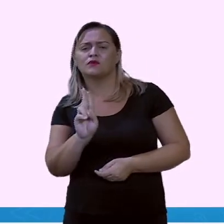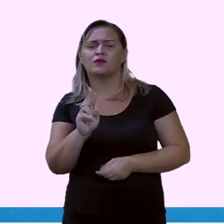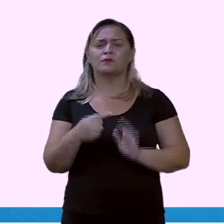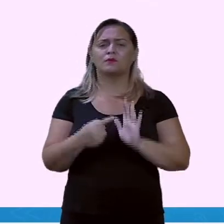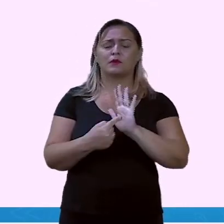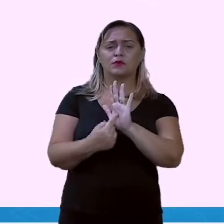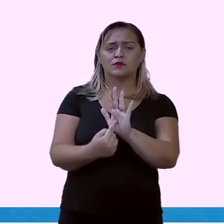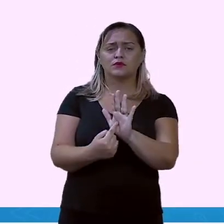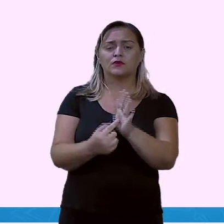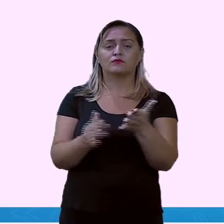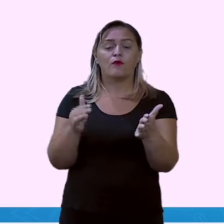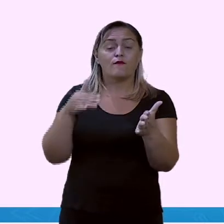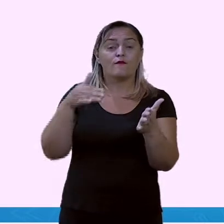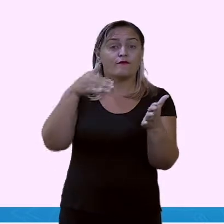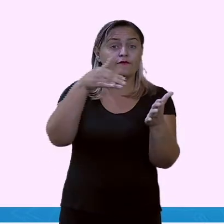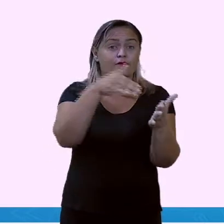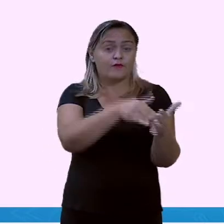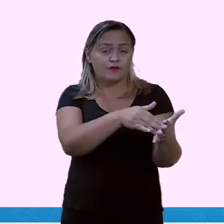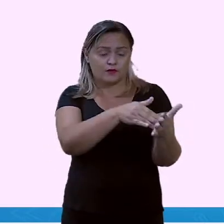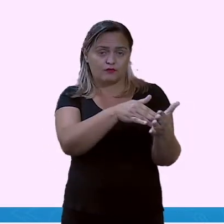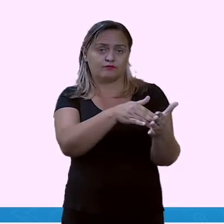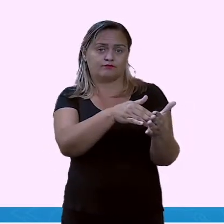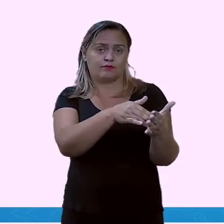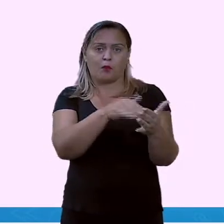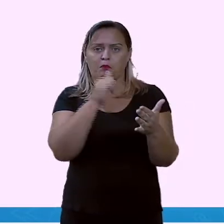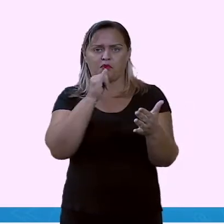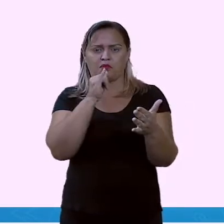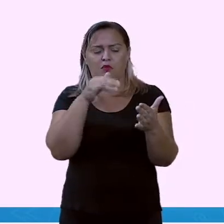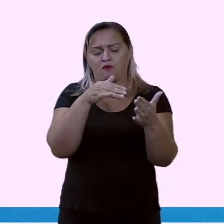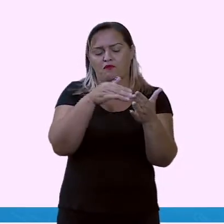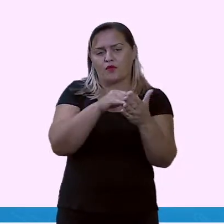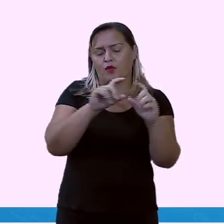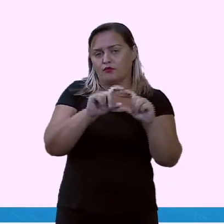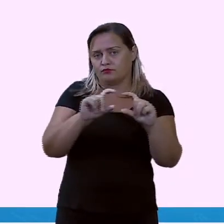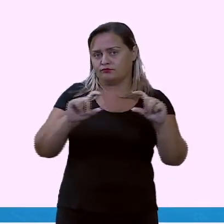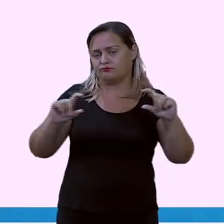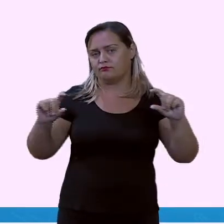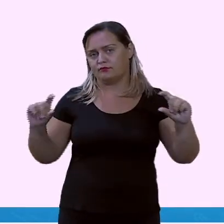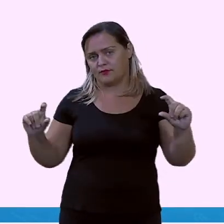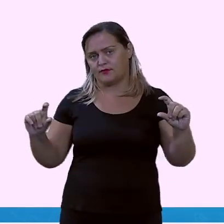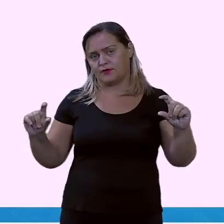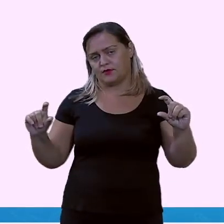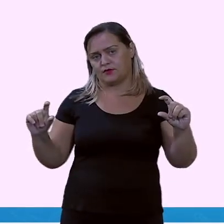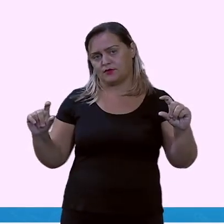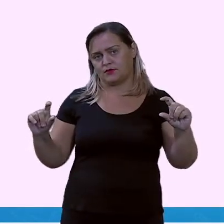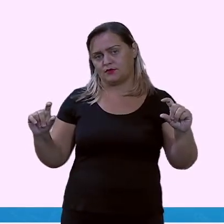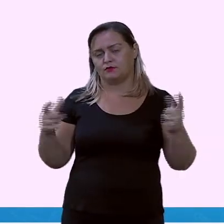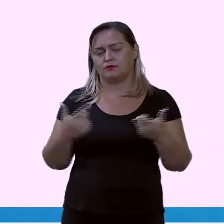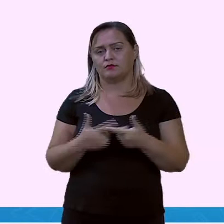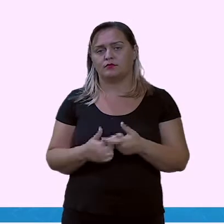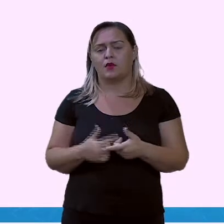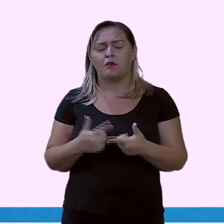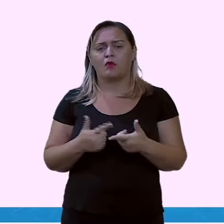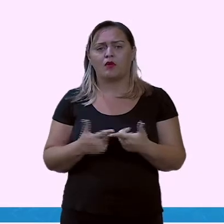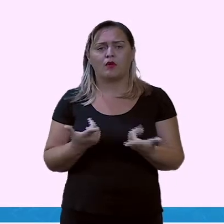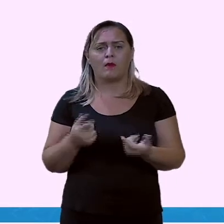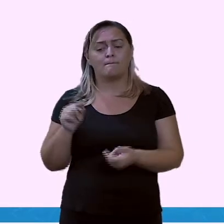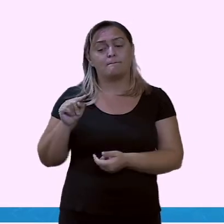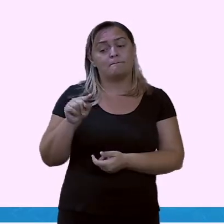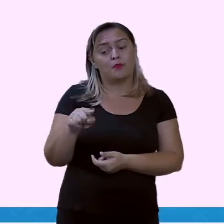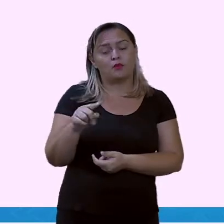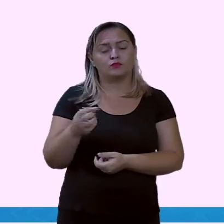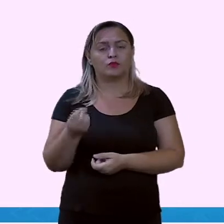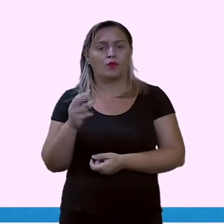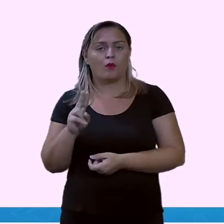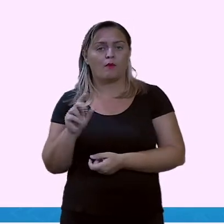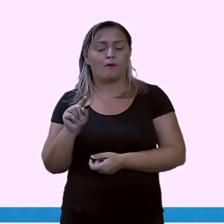discurso e indicar o final de um período. Por que ponto ou ponto final? A gramática